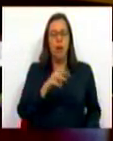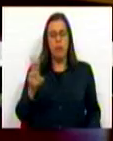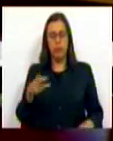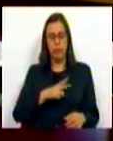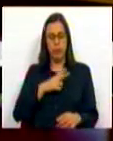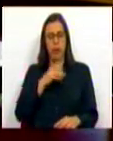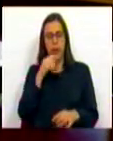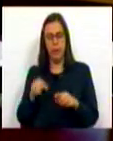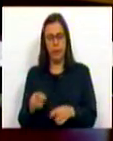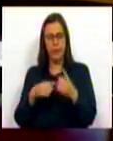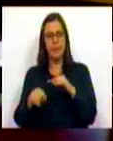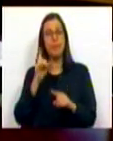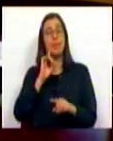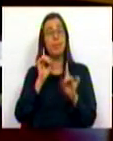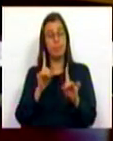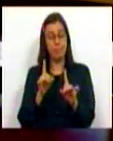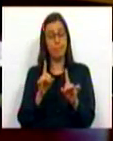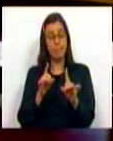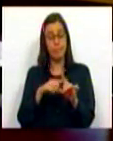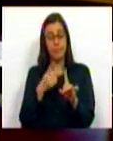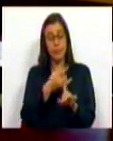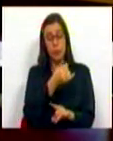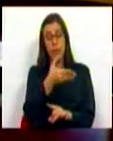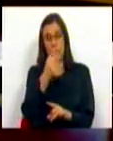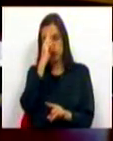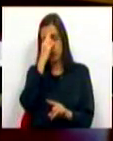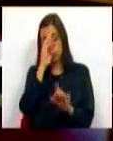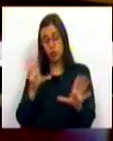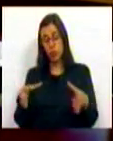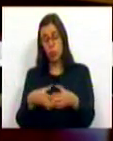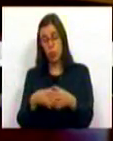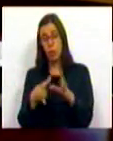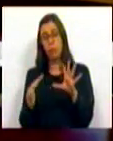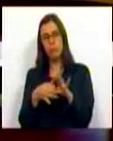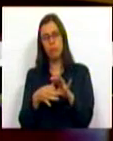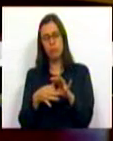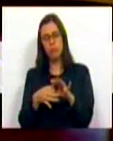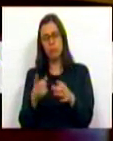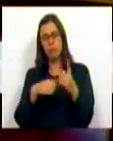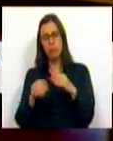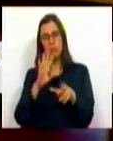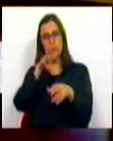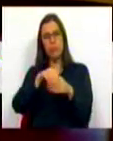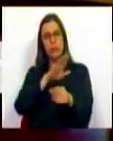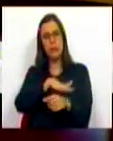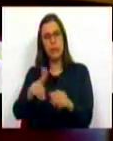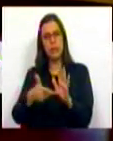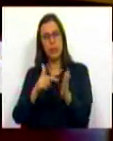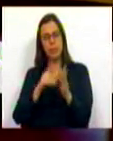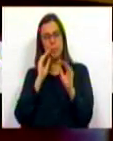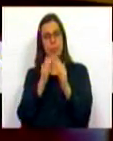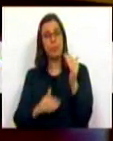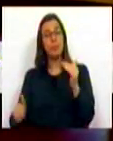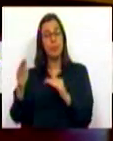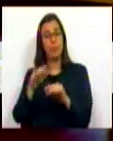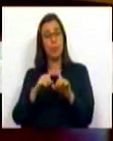para a Universidade do Algarve, importa prosseguir em 2017 um esforço coletivo e combinado entre os diversos atores do sistema da ciência, tecnologia e ensino